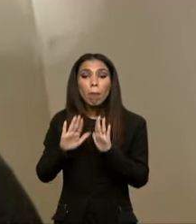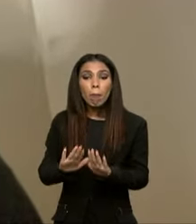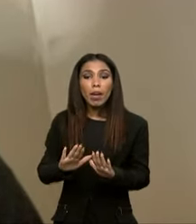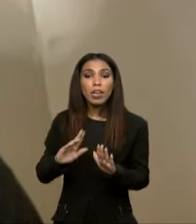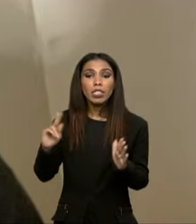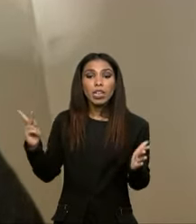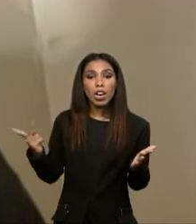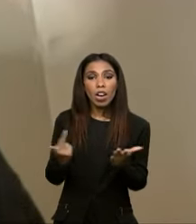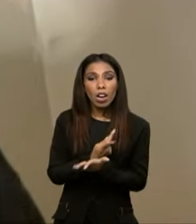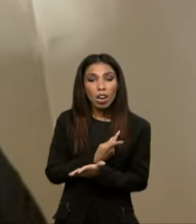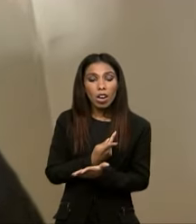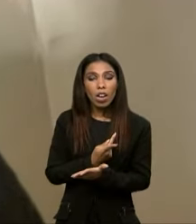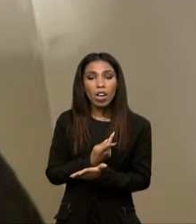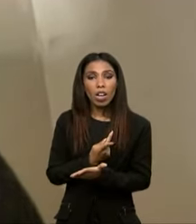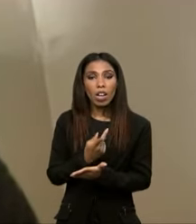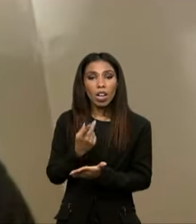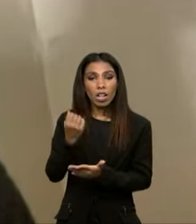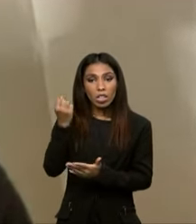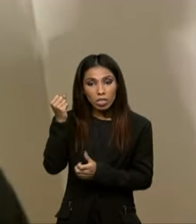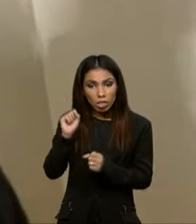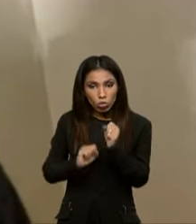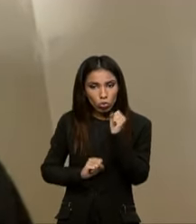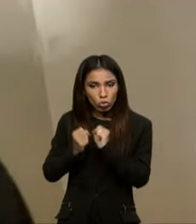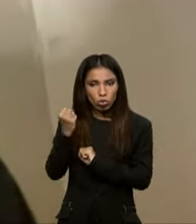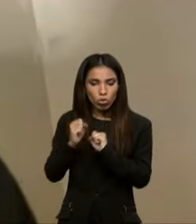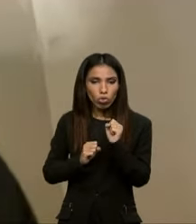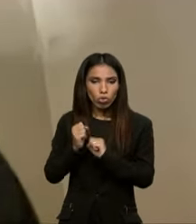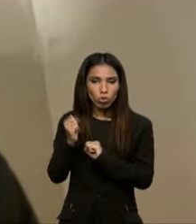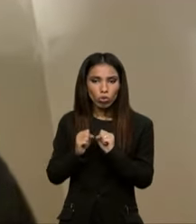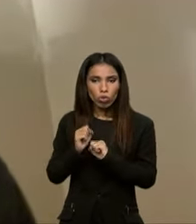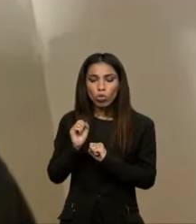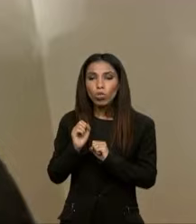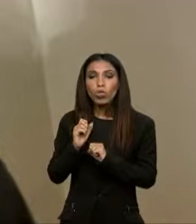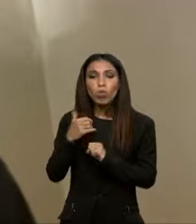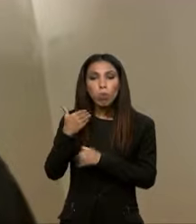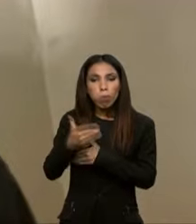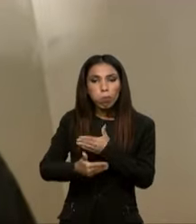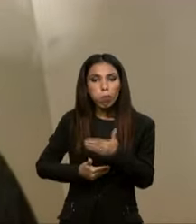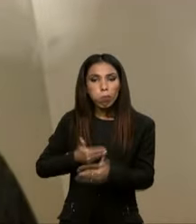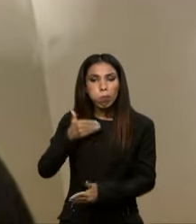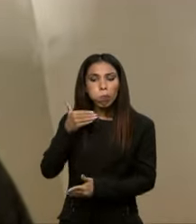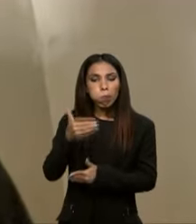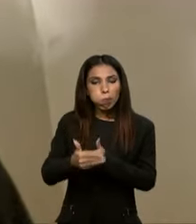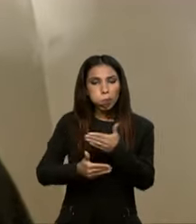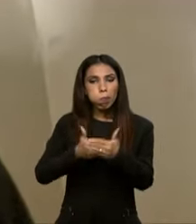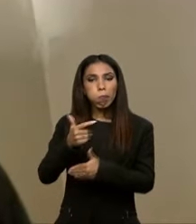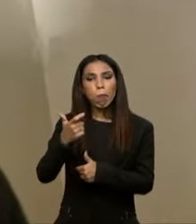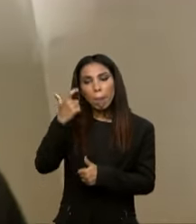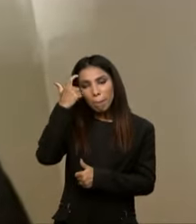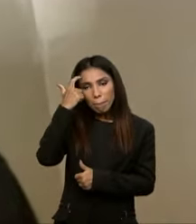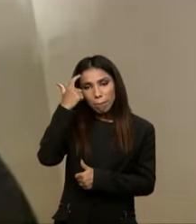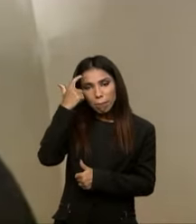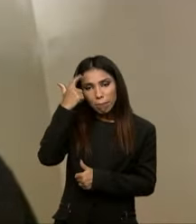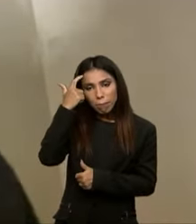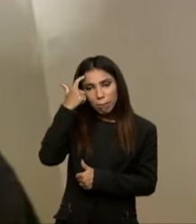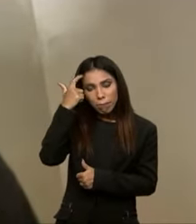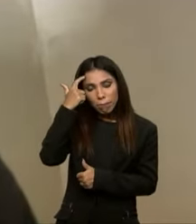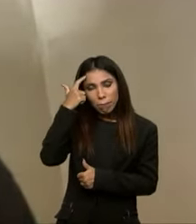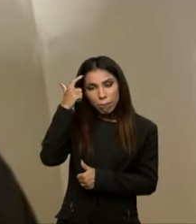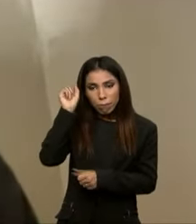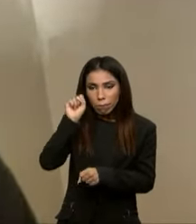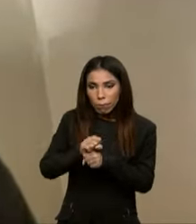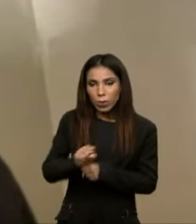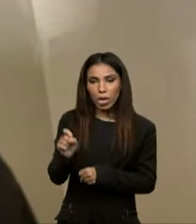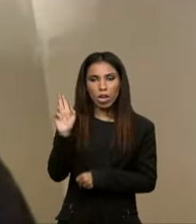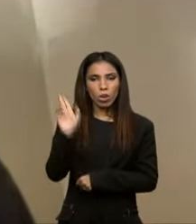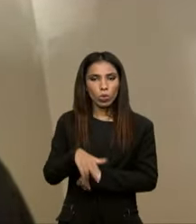acontecer de maneira industrial. Isso não pode acontecer de maneira pontual. Pontual, isso claro. Tem que ser pensado de maneira como não parar. Isso